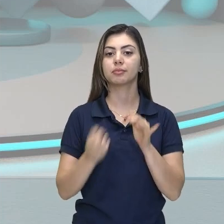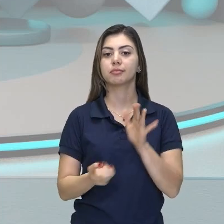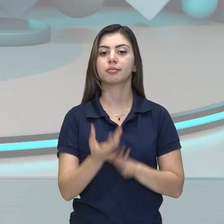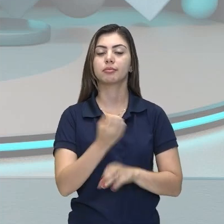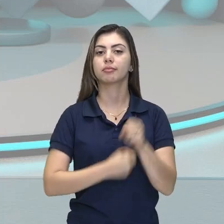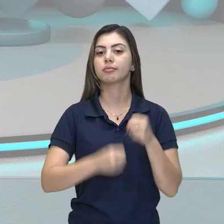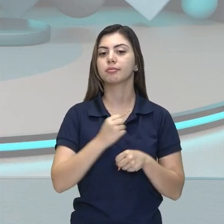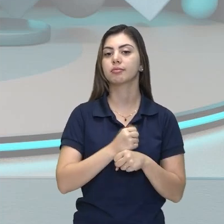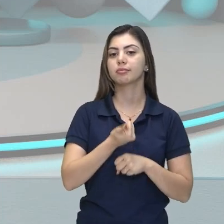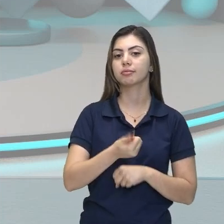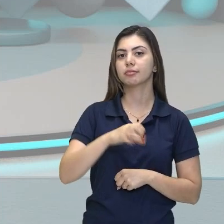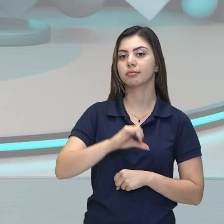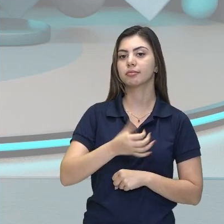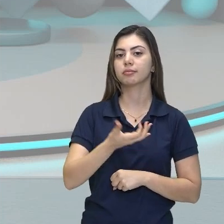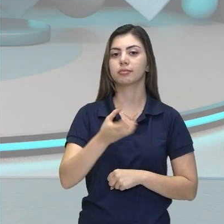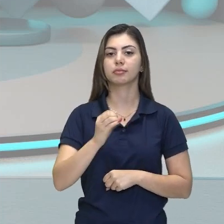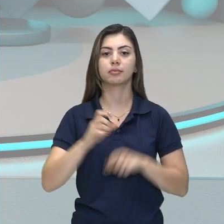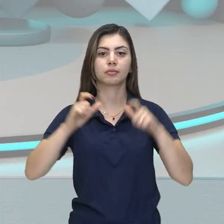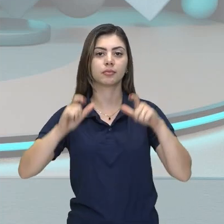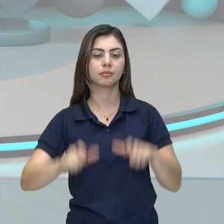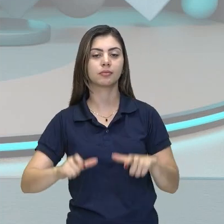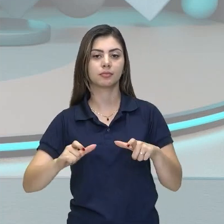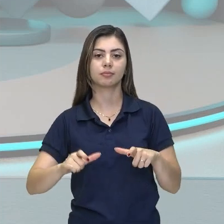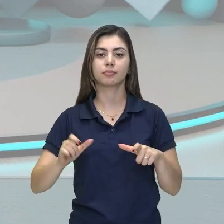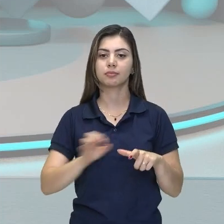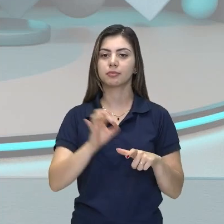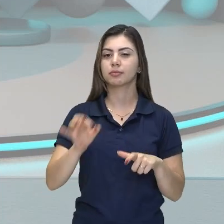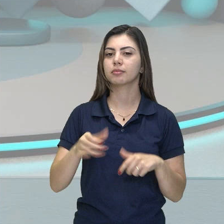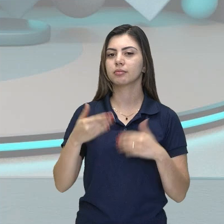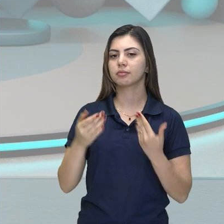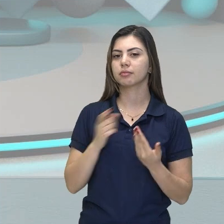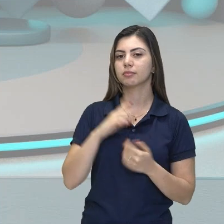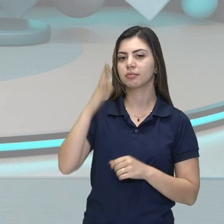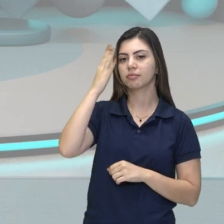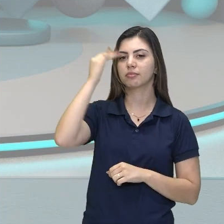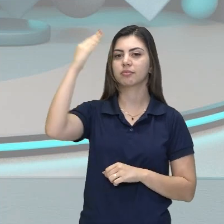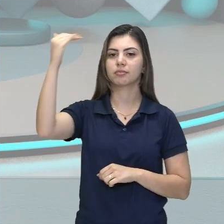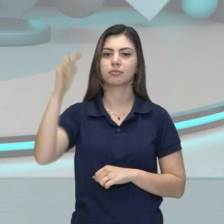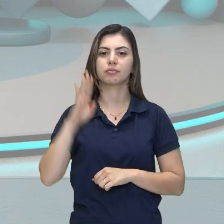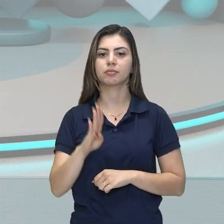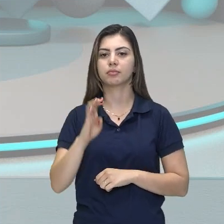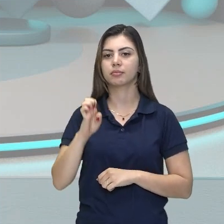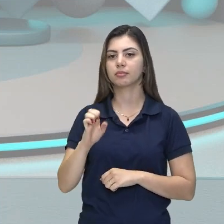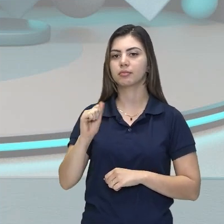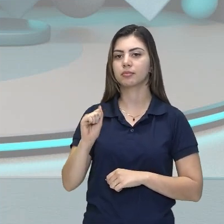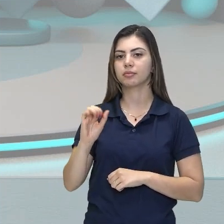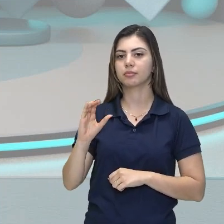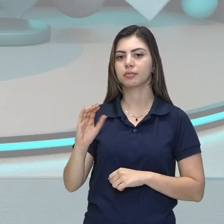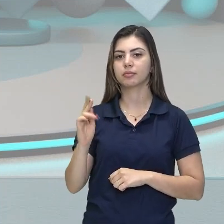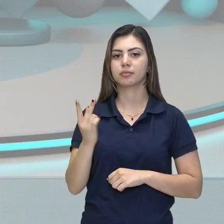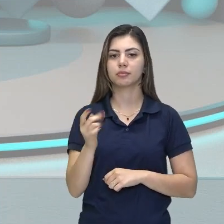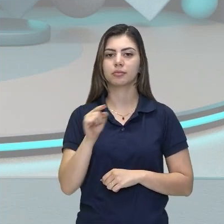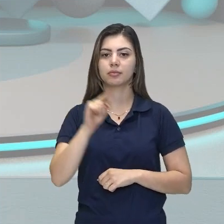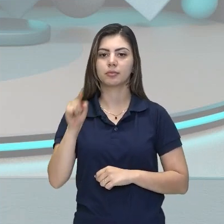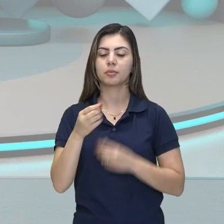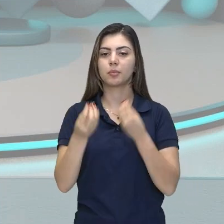Havaí, onde os famosos aí, né, Beach Boys, se encarregaram de dar o pontapé inicial, né,